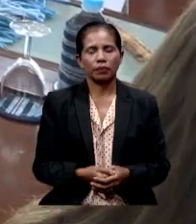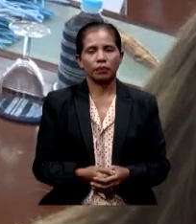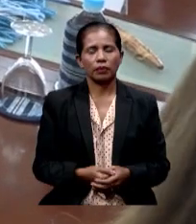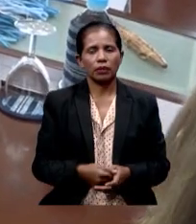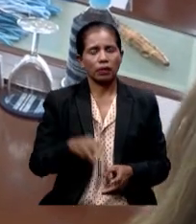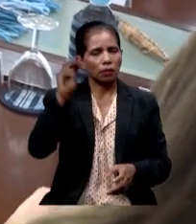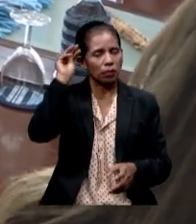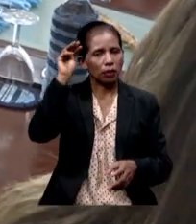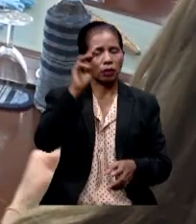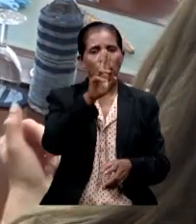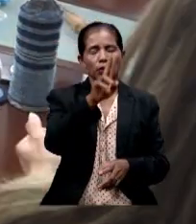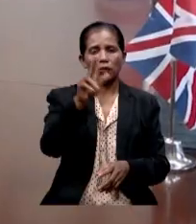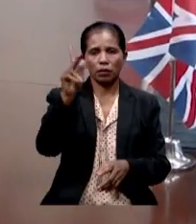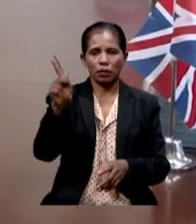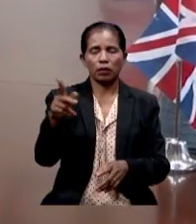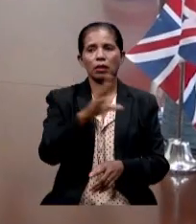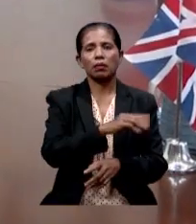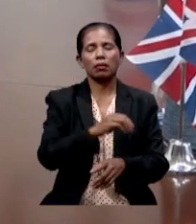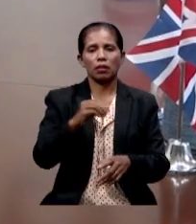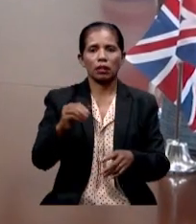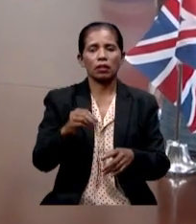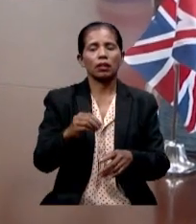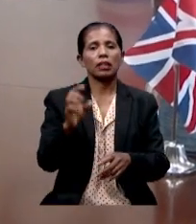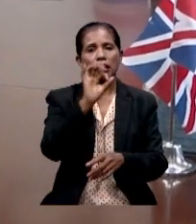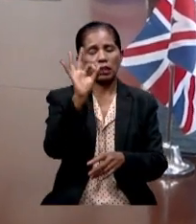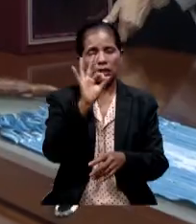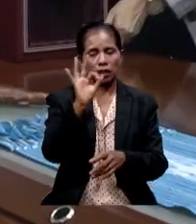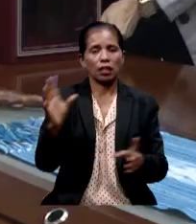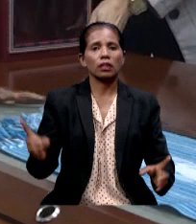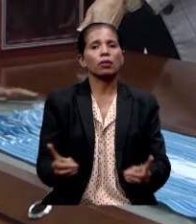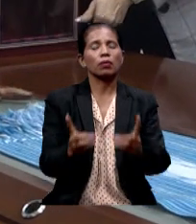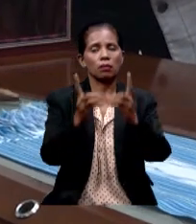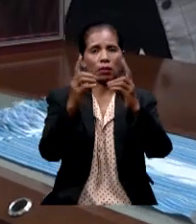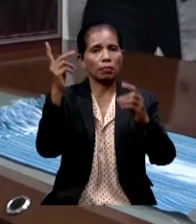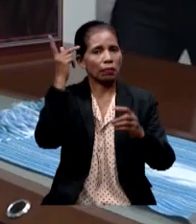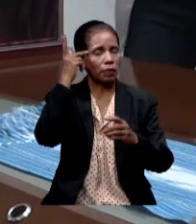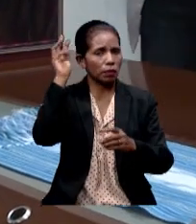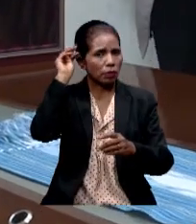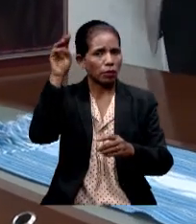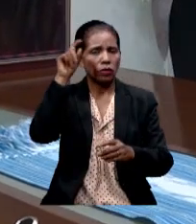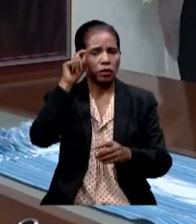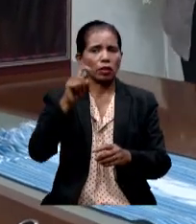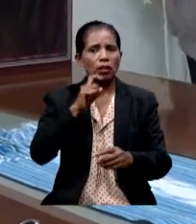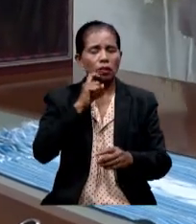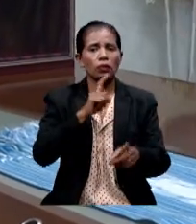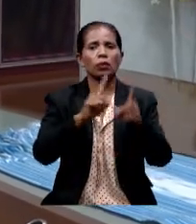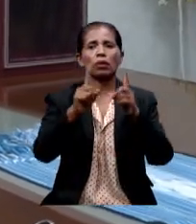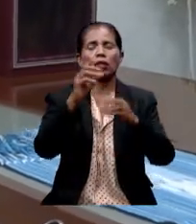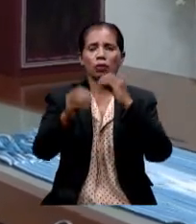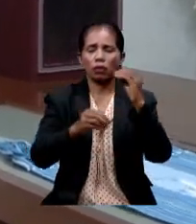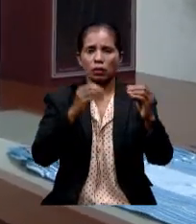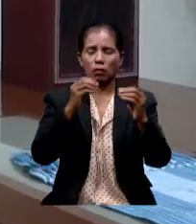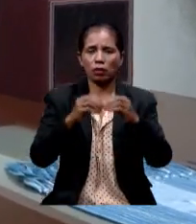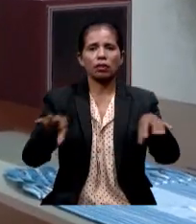Ministra Estado Reino Unido ba Indo-Pacífico e a sexta né a sorumalo primeiro-ministro Kairala Sananusman rodi colia com a